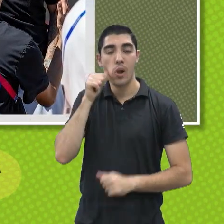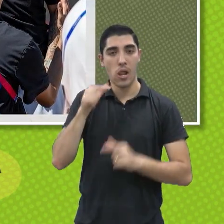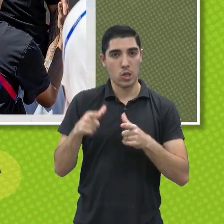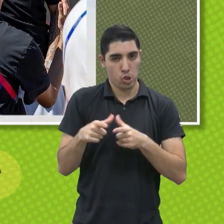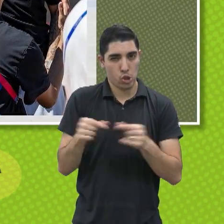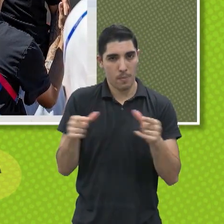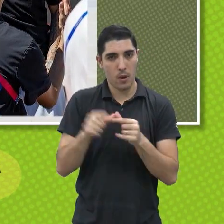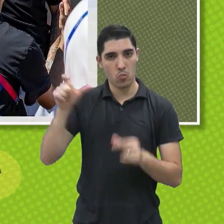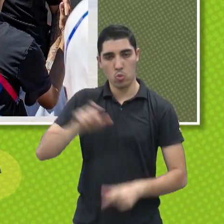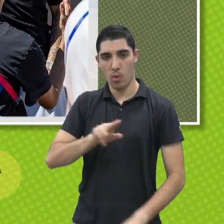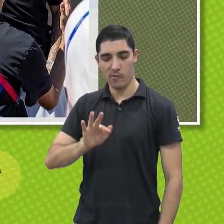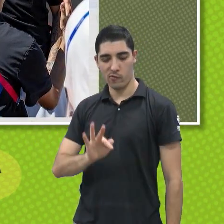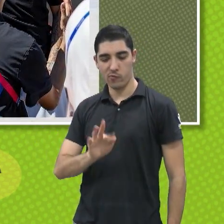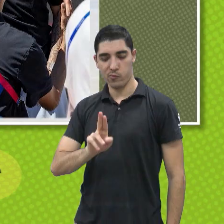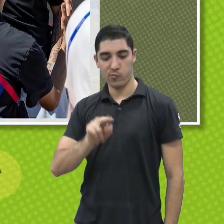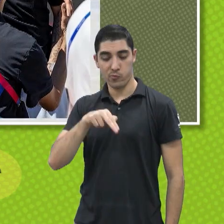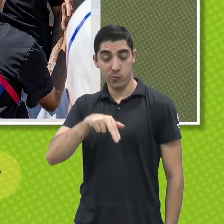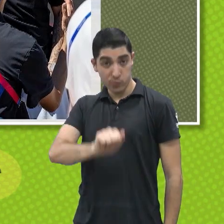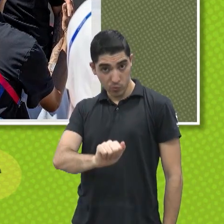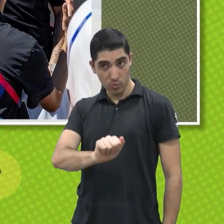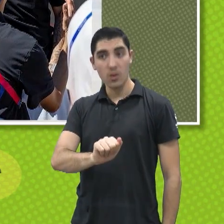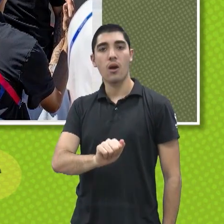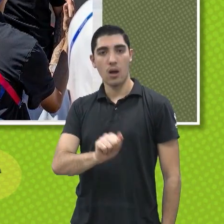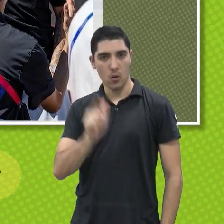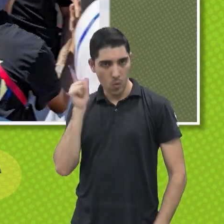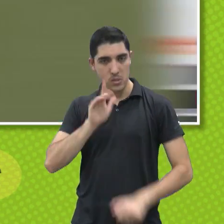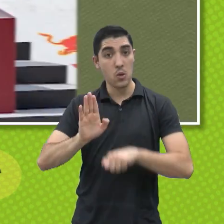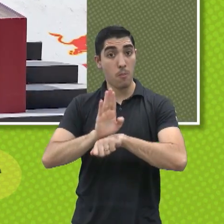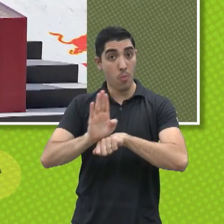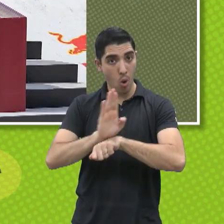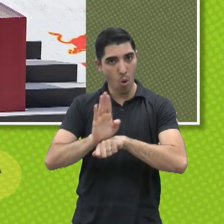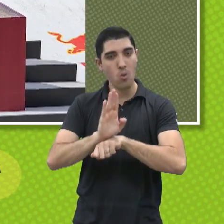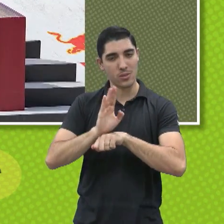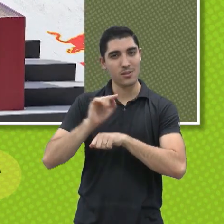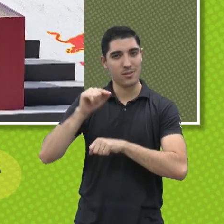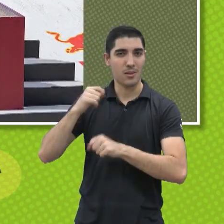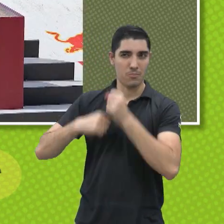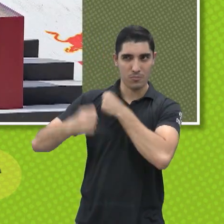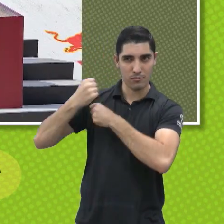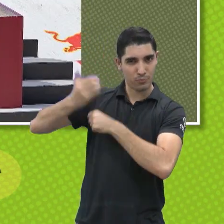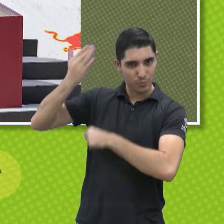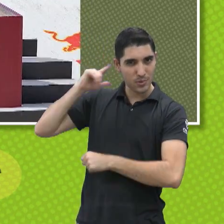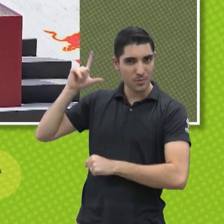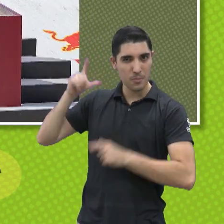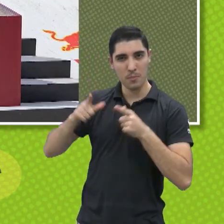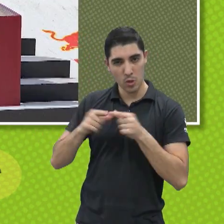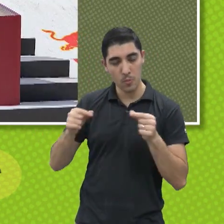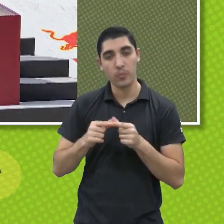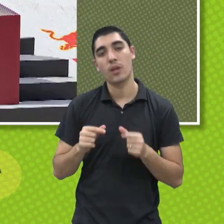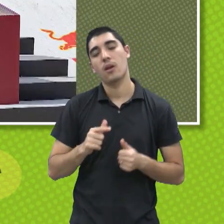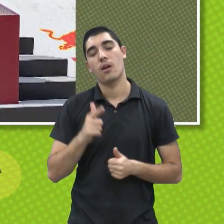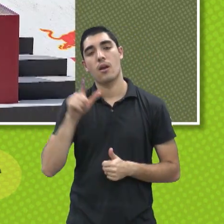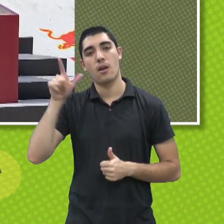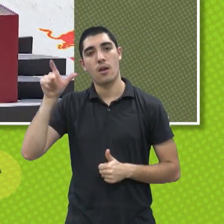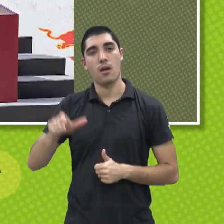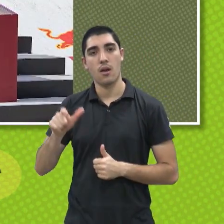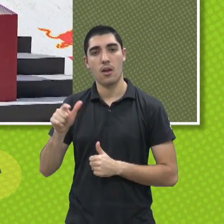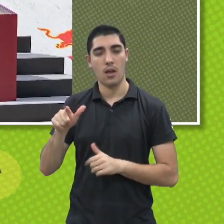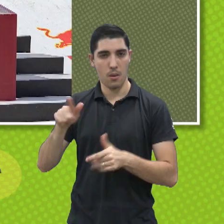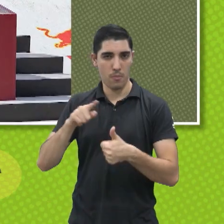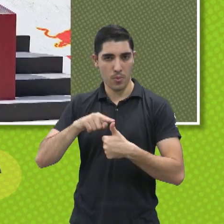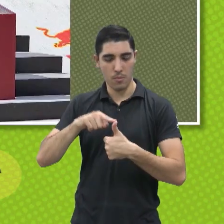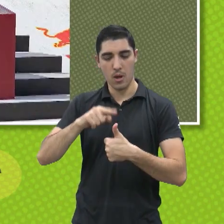Funa Nikawama, bronze em Tóquio 2020. A Raíssa Leal, a Fadinha, e as japonesas